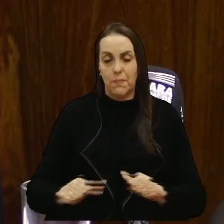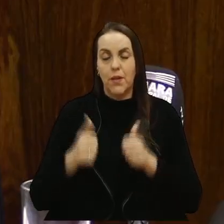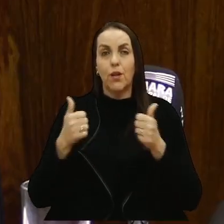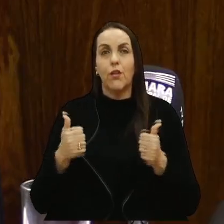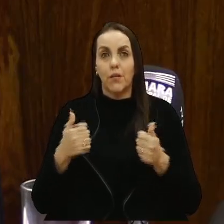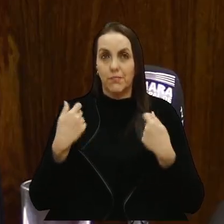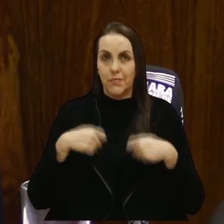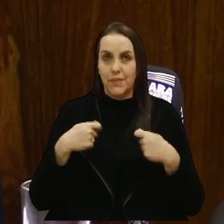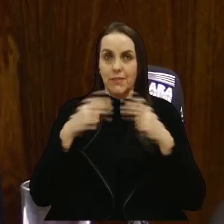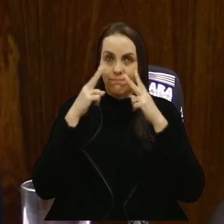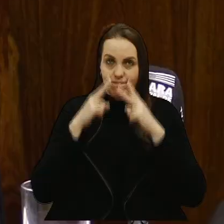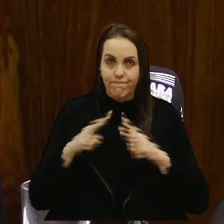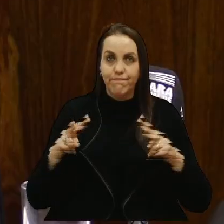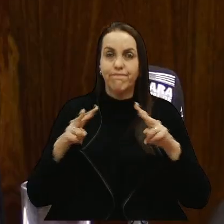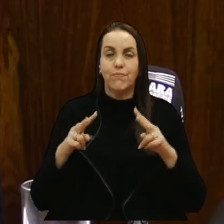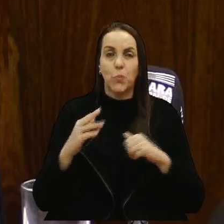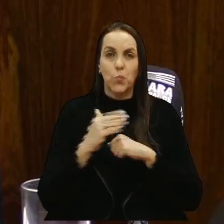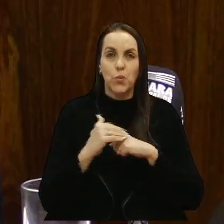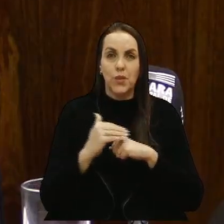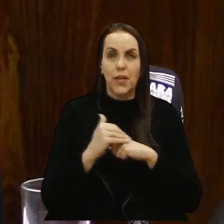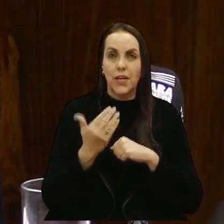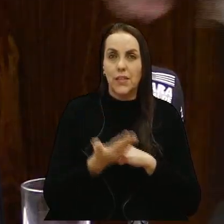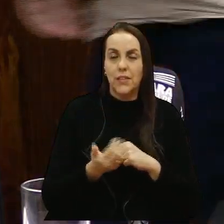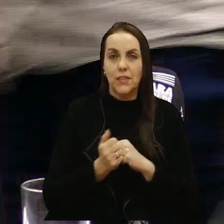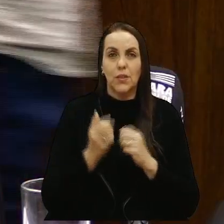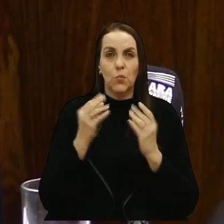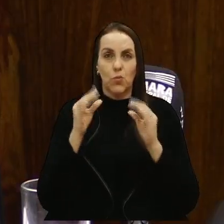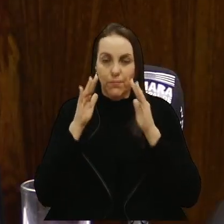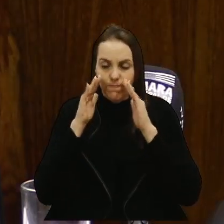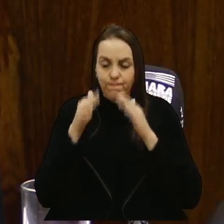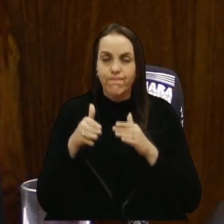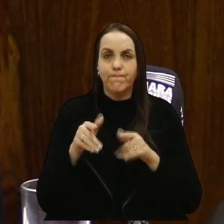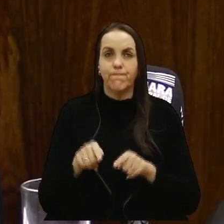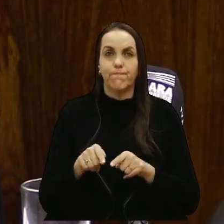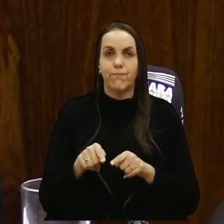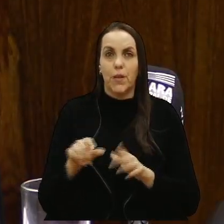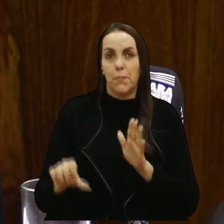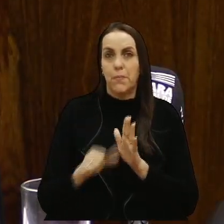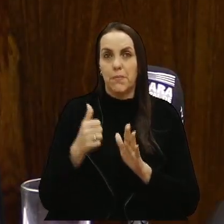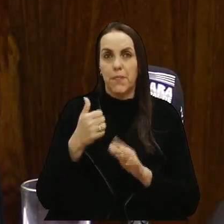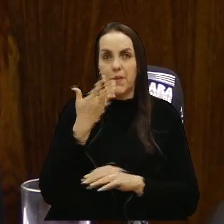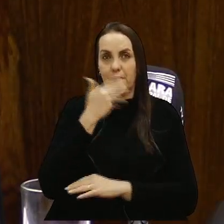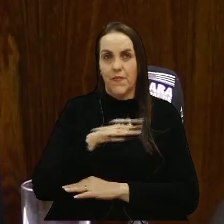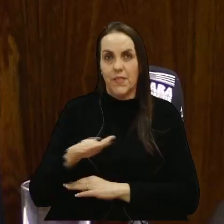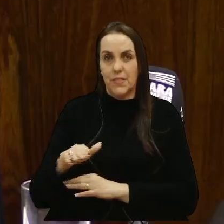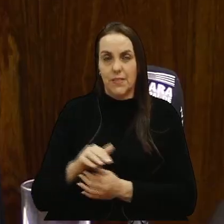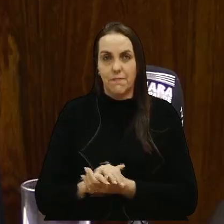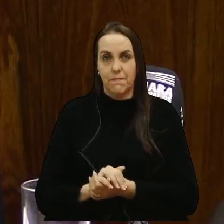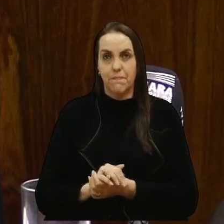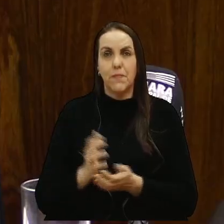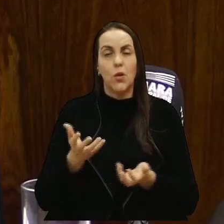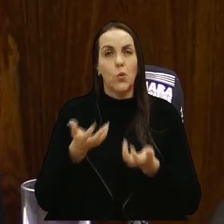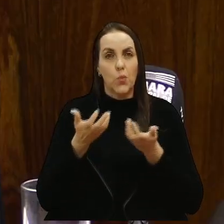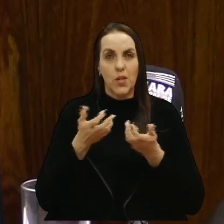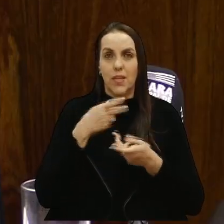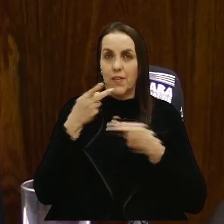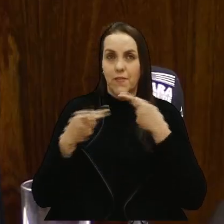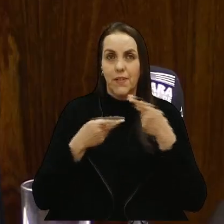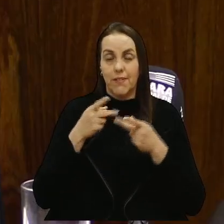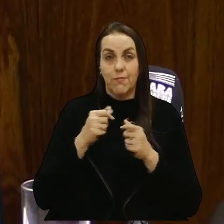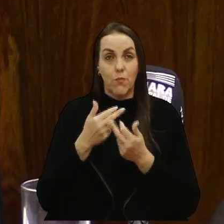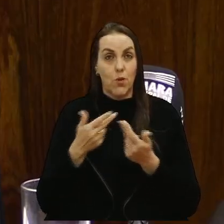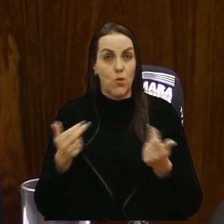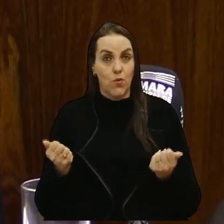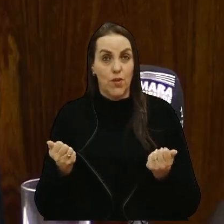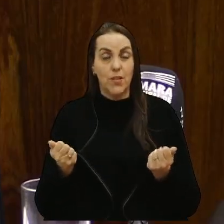gente precisa olhar com muito carinho e com muita centralidade para a primeira infância. Eu queria citar aqui algumas coisas